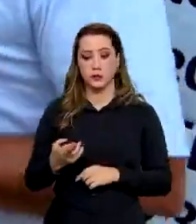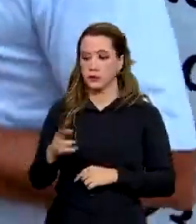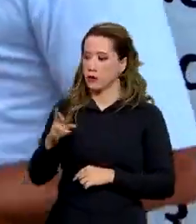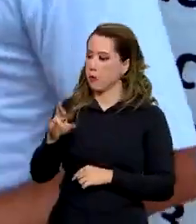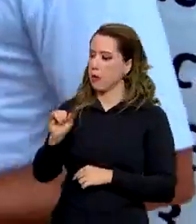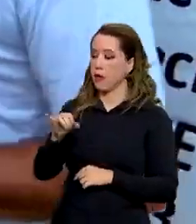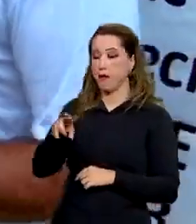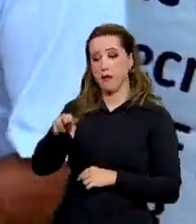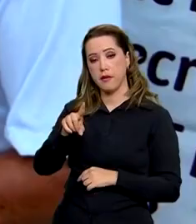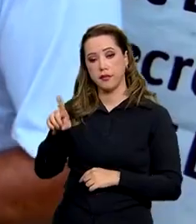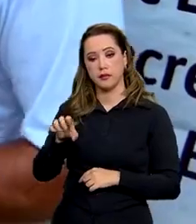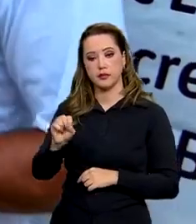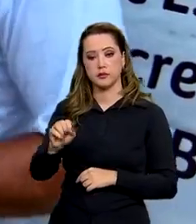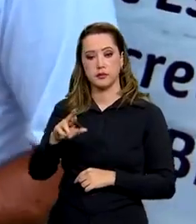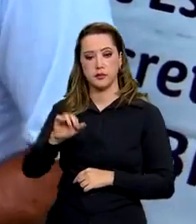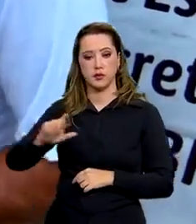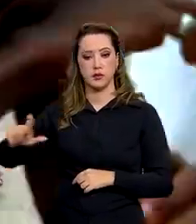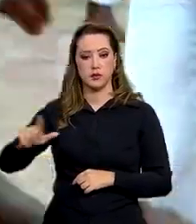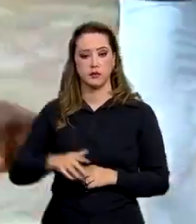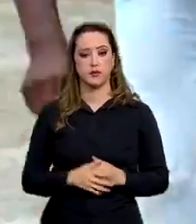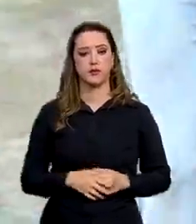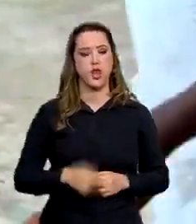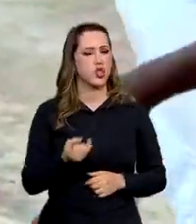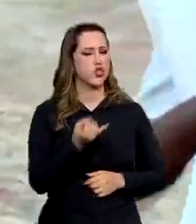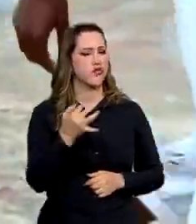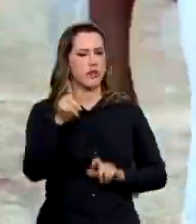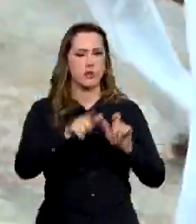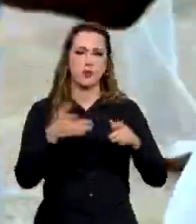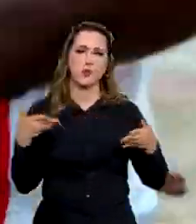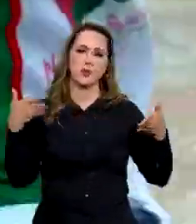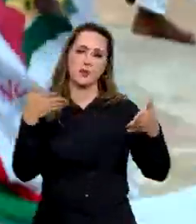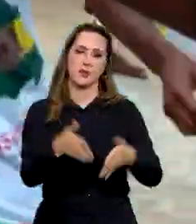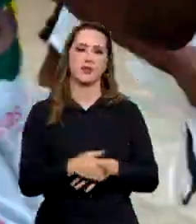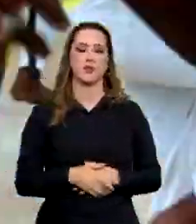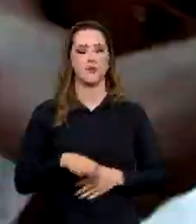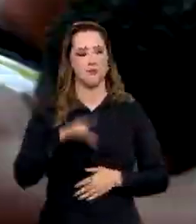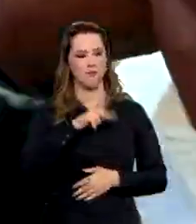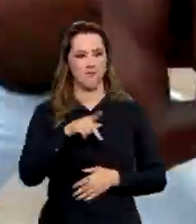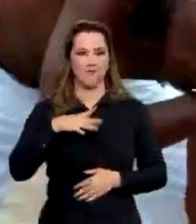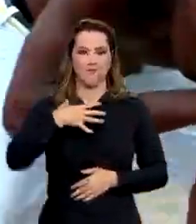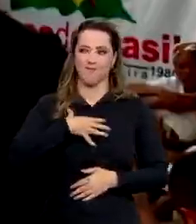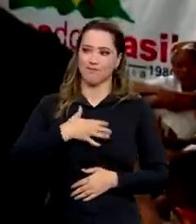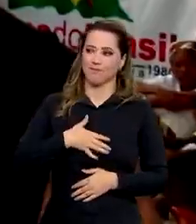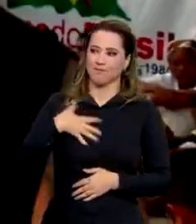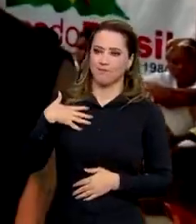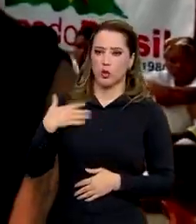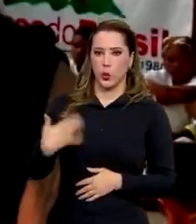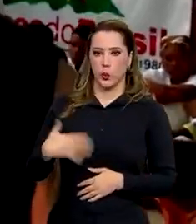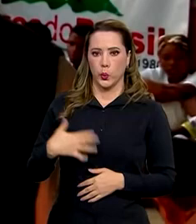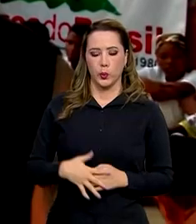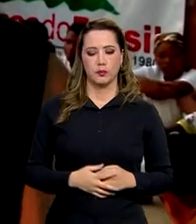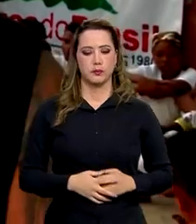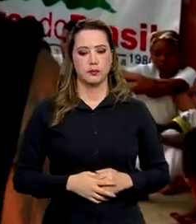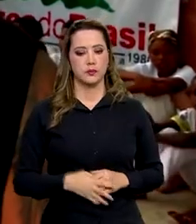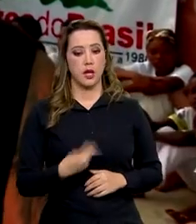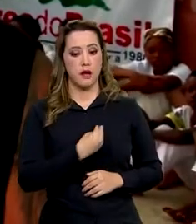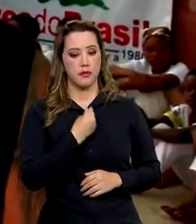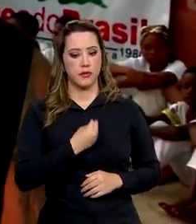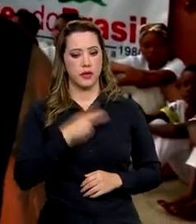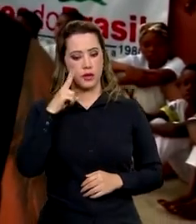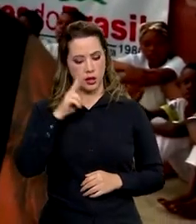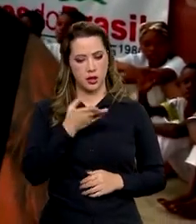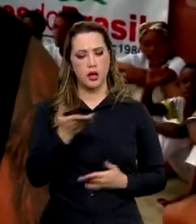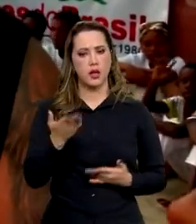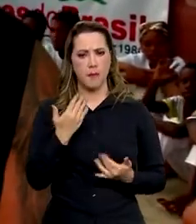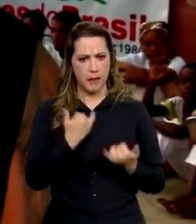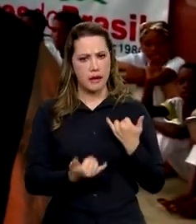Brasil. Com milhares de praticantes, o professor se orgulha dos resultados. A vida aqui em São Tomé parece com a